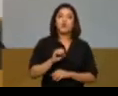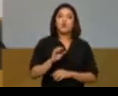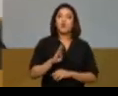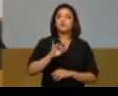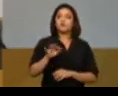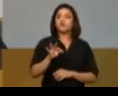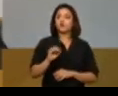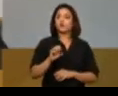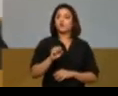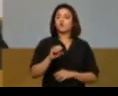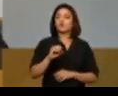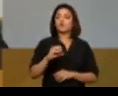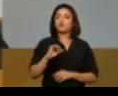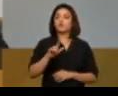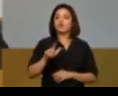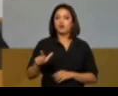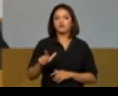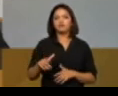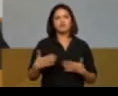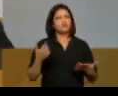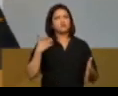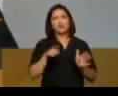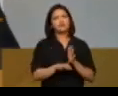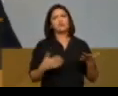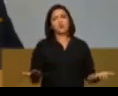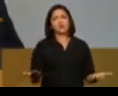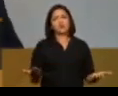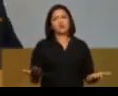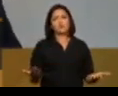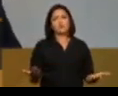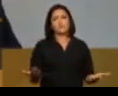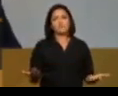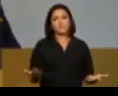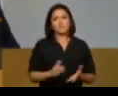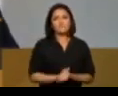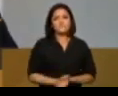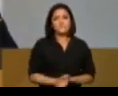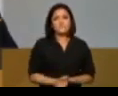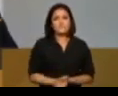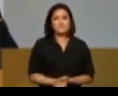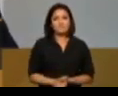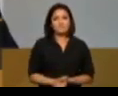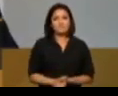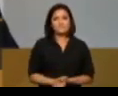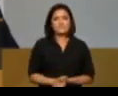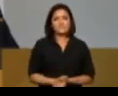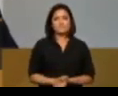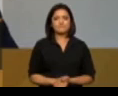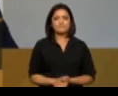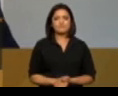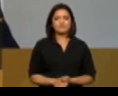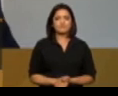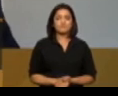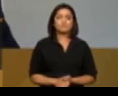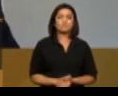da Petrobras? E respondo, uma pergunta retórica, obviamente, quanto a isso não se mostra